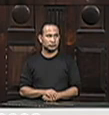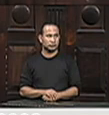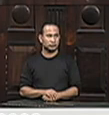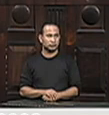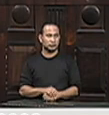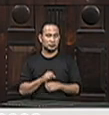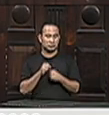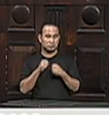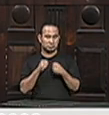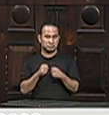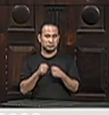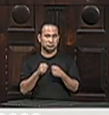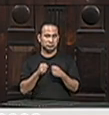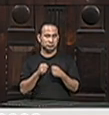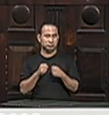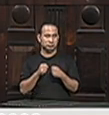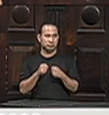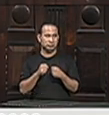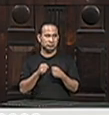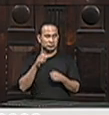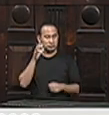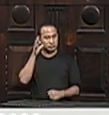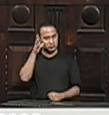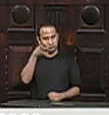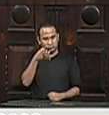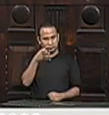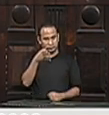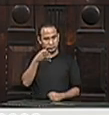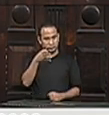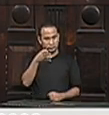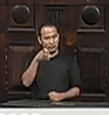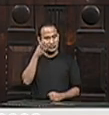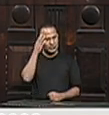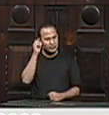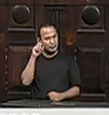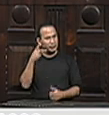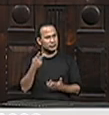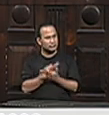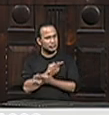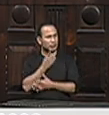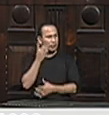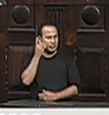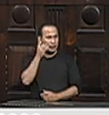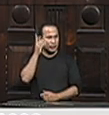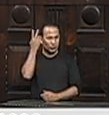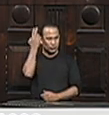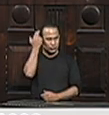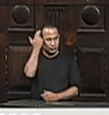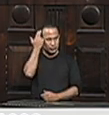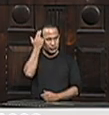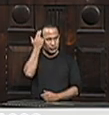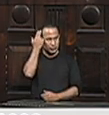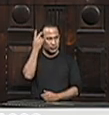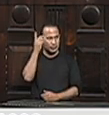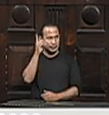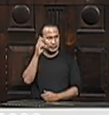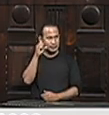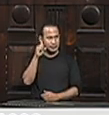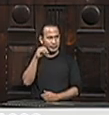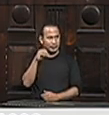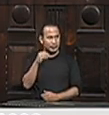de vetos vencidos. Era a mensagem do governo que pretendia transferir para a União